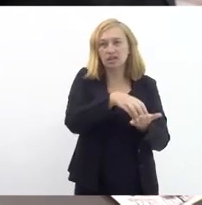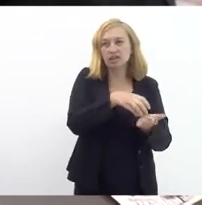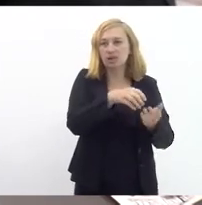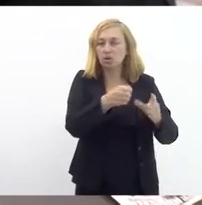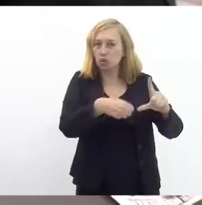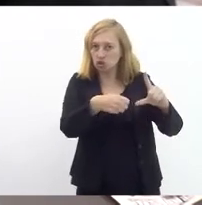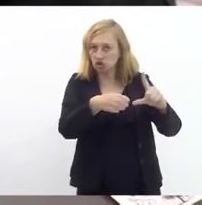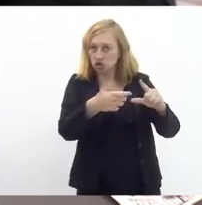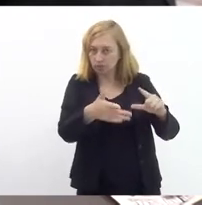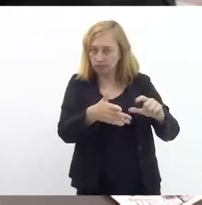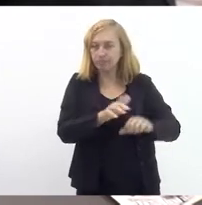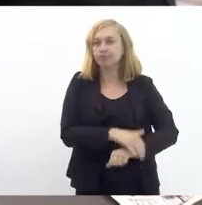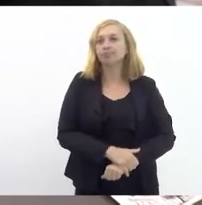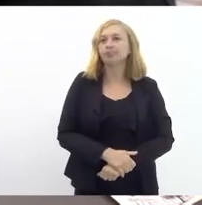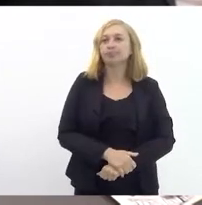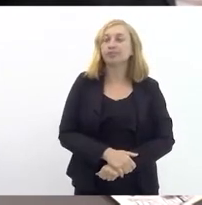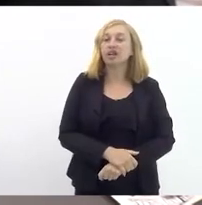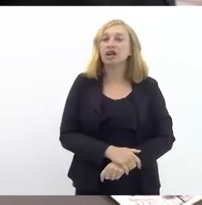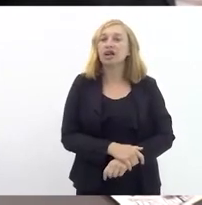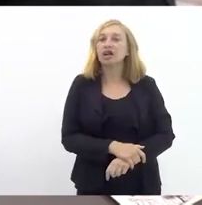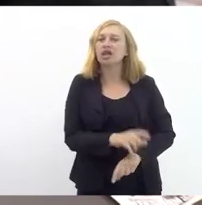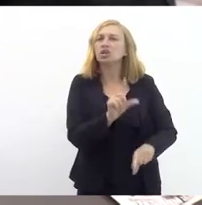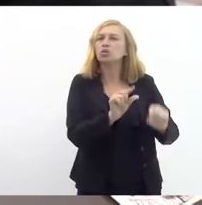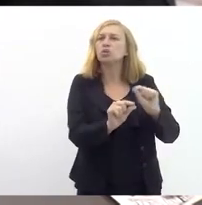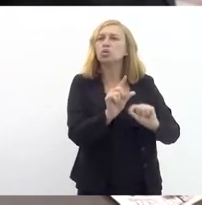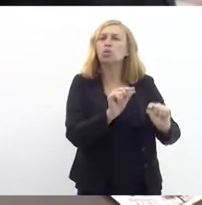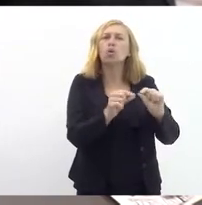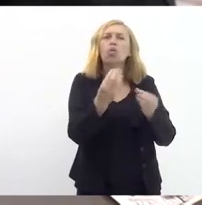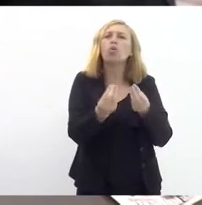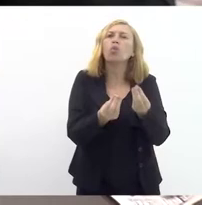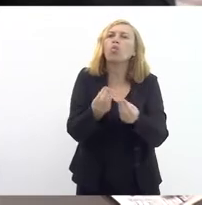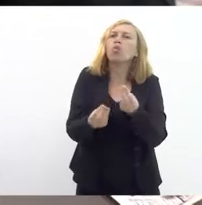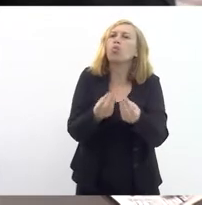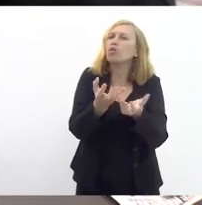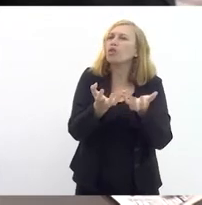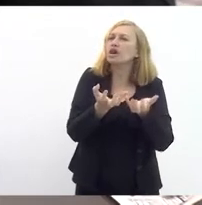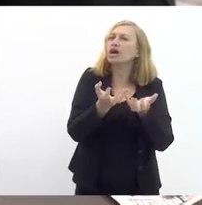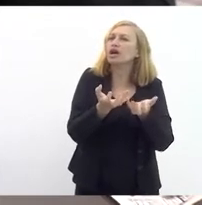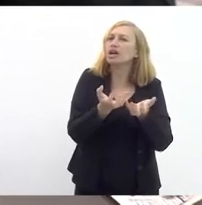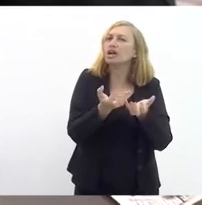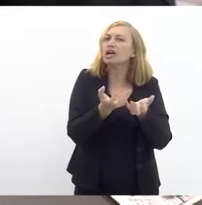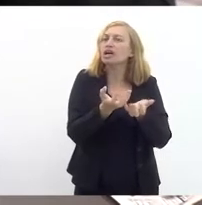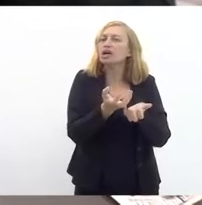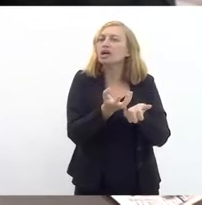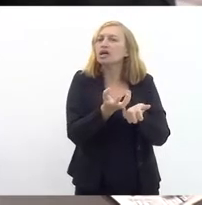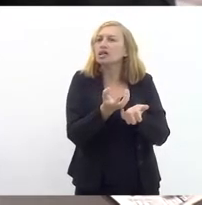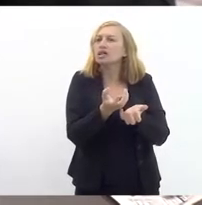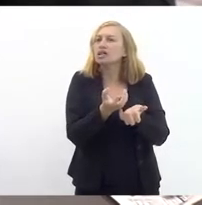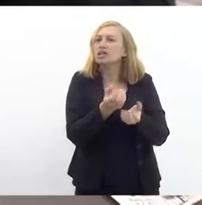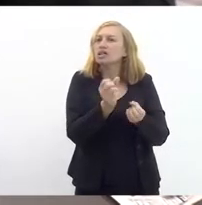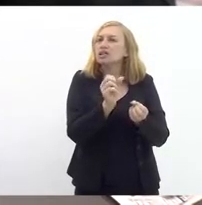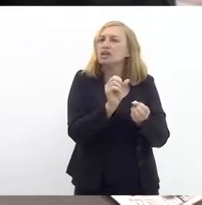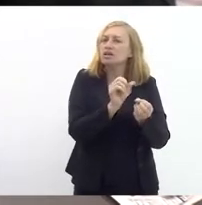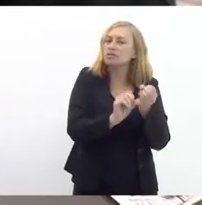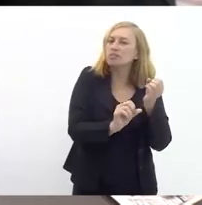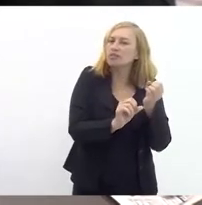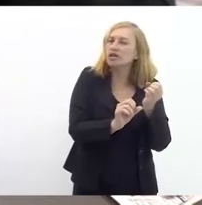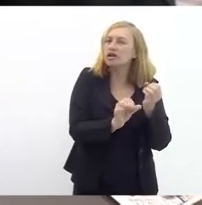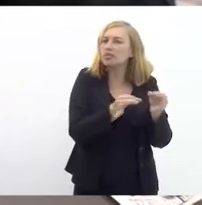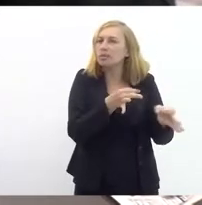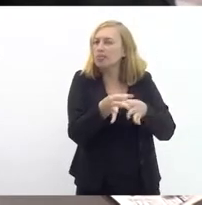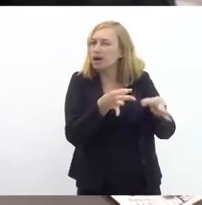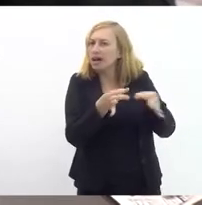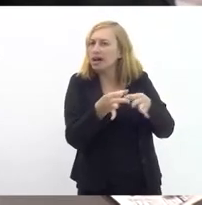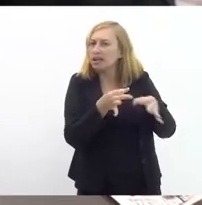Uhum. E a Central Logística ela define como ela quer que os bens dela sejam mantidos. Isso está contratualmente previsto. A